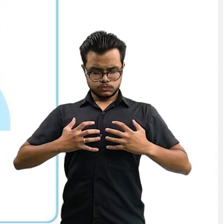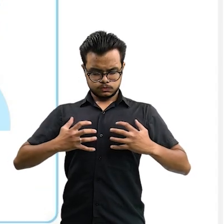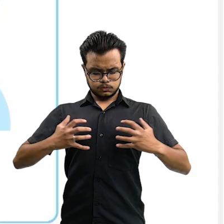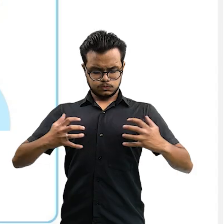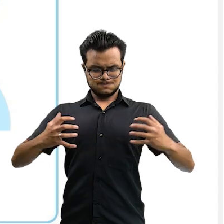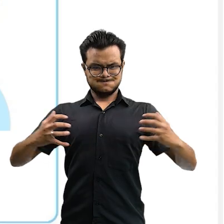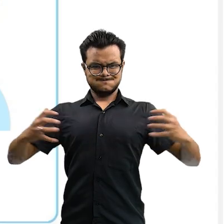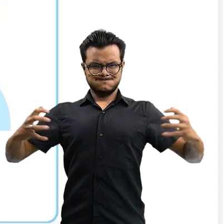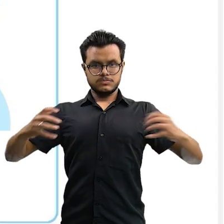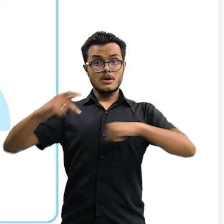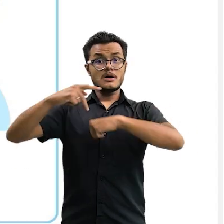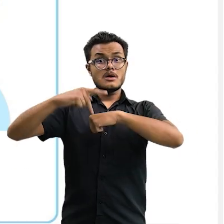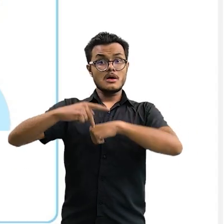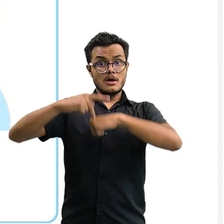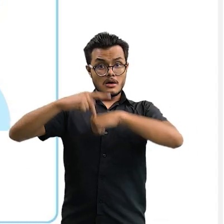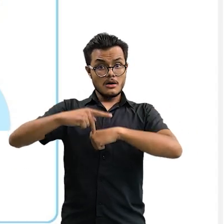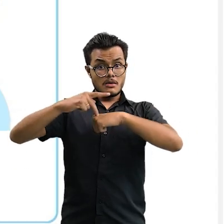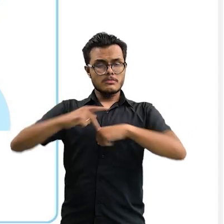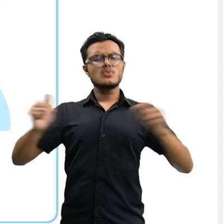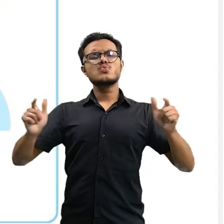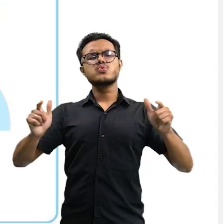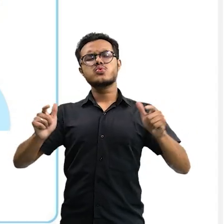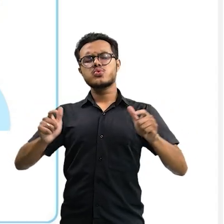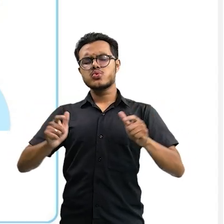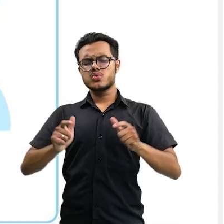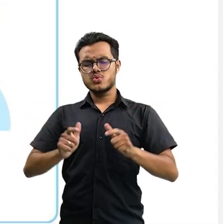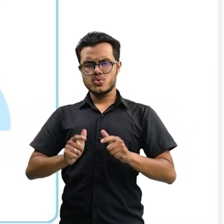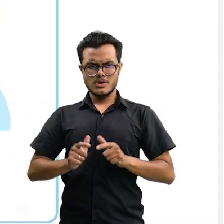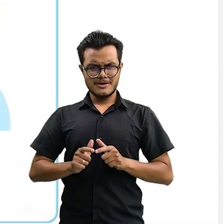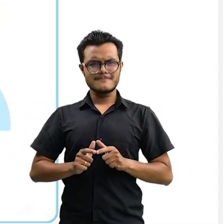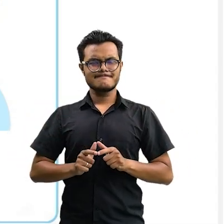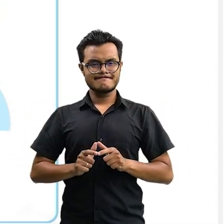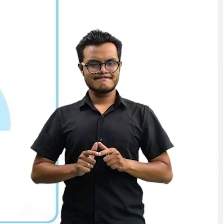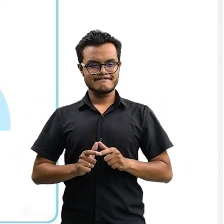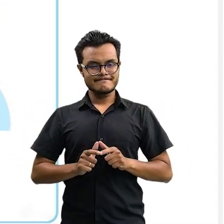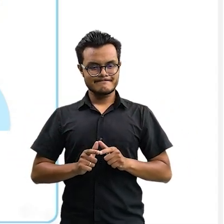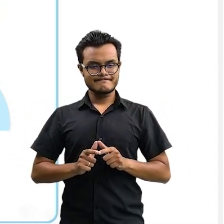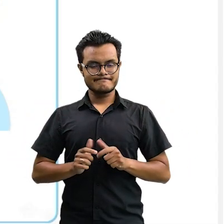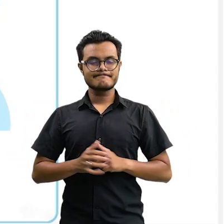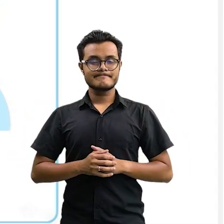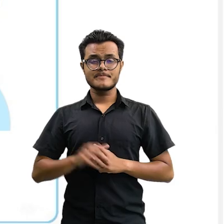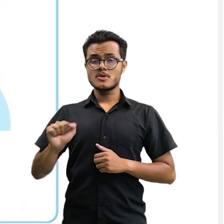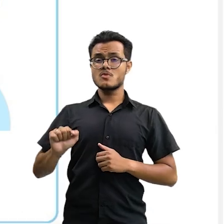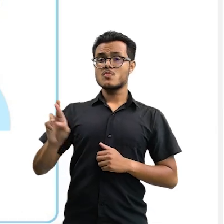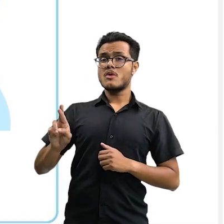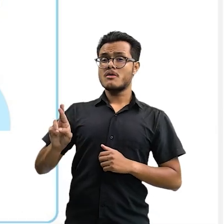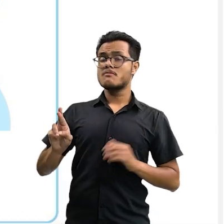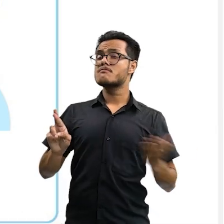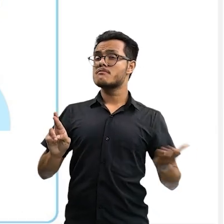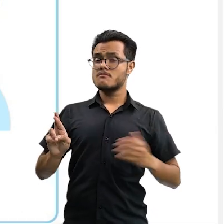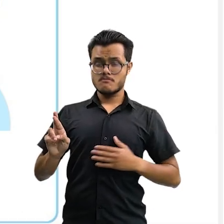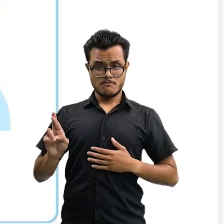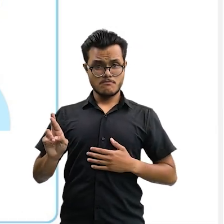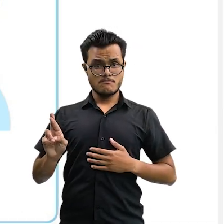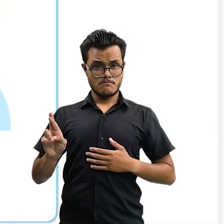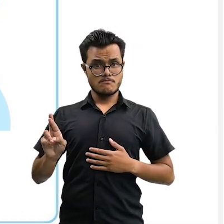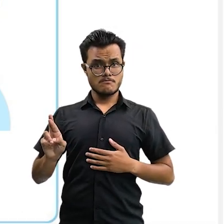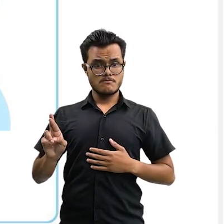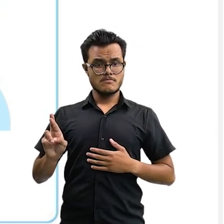diminui pressão dentro do pulmão e esse ar é obrigado